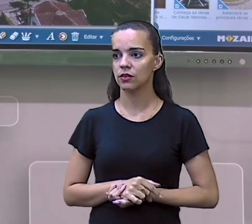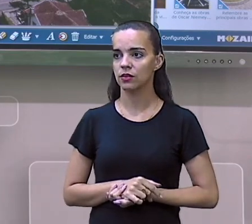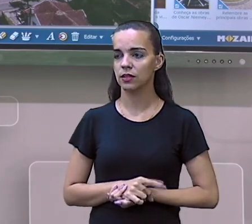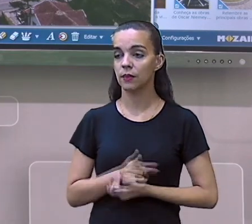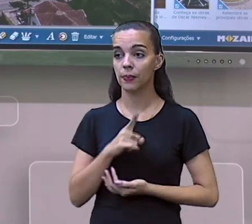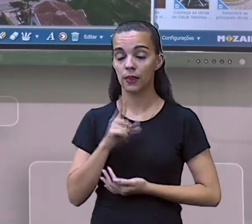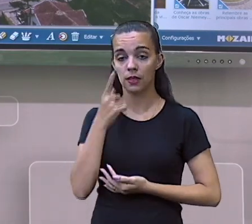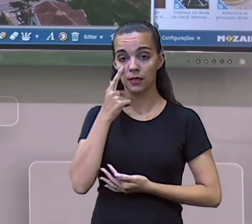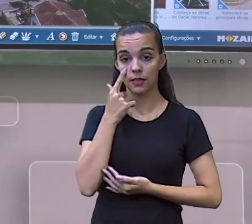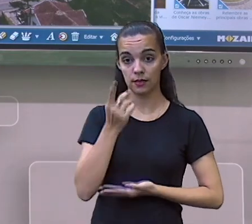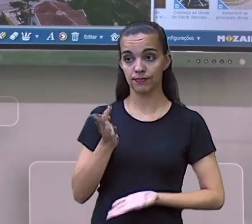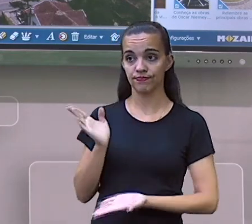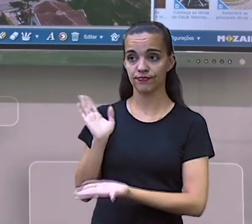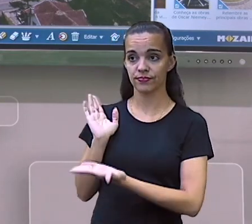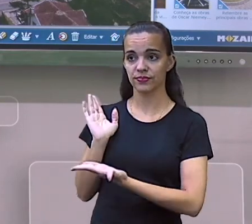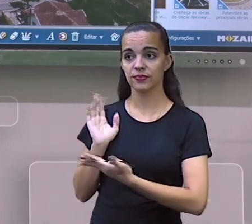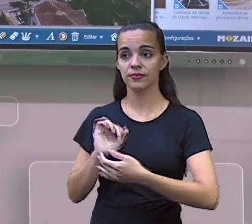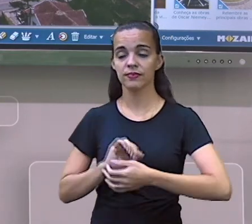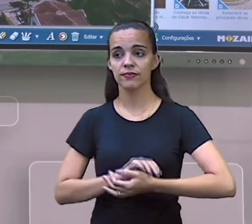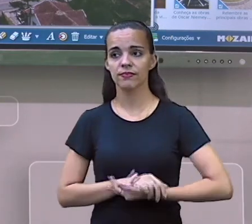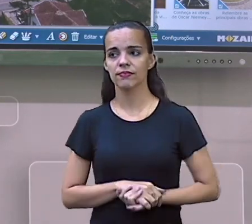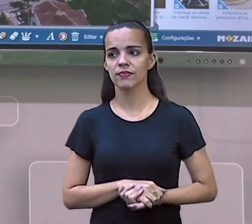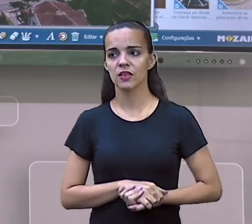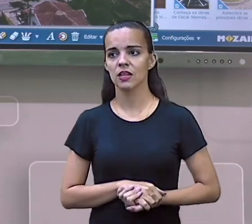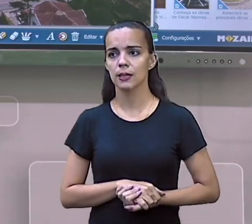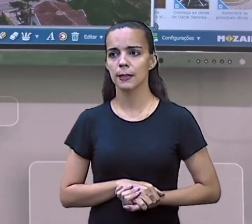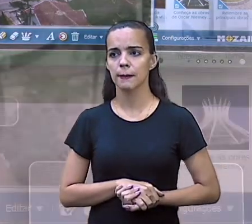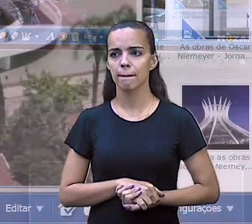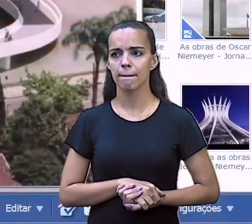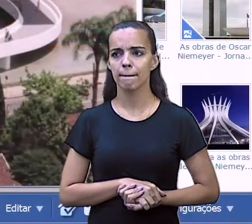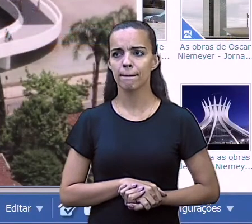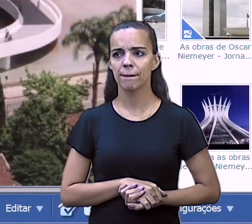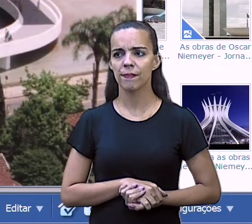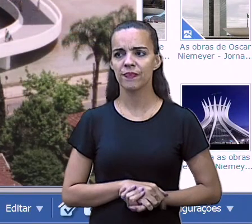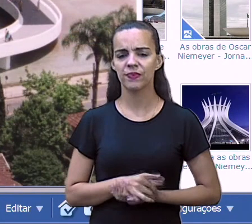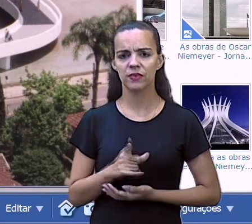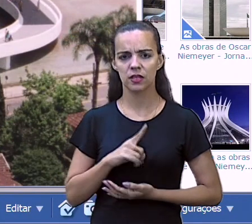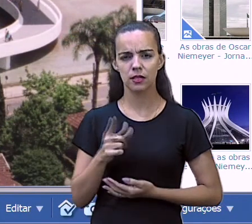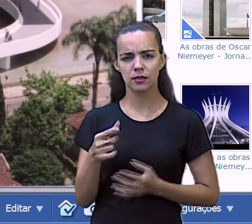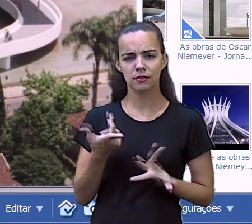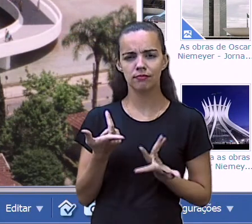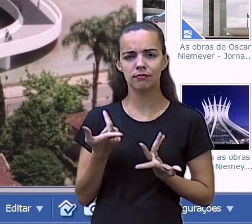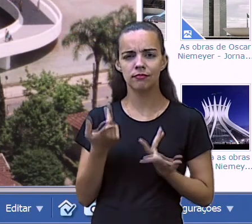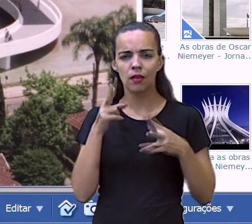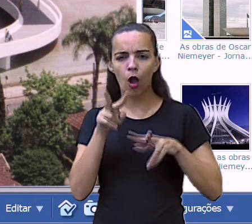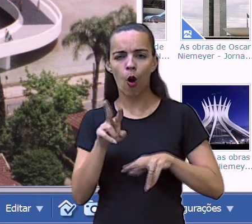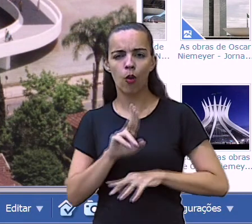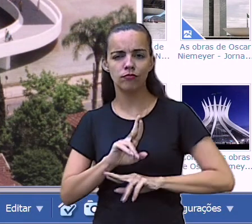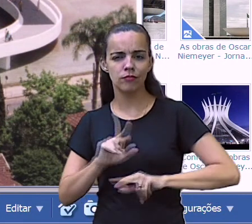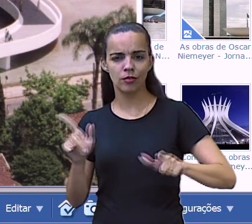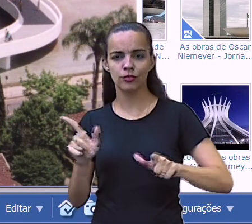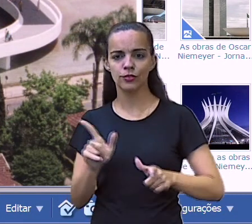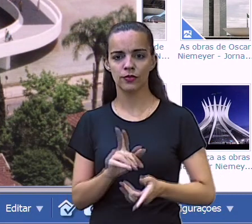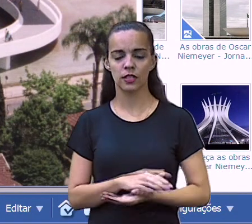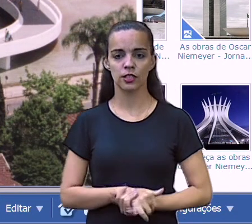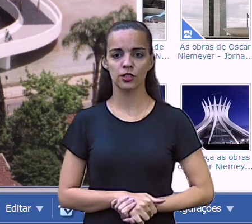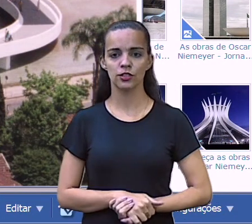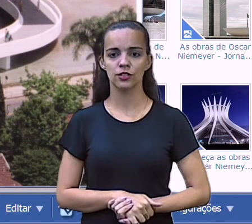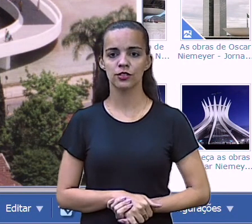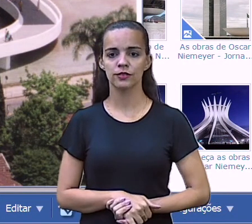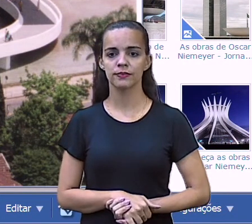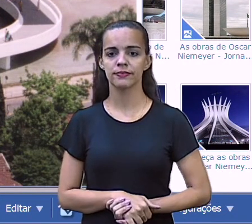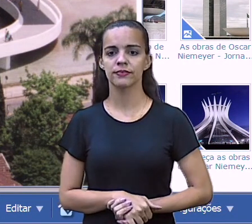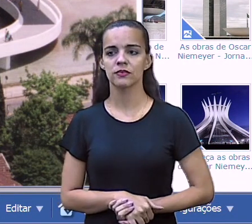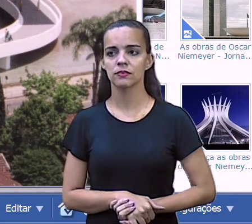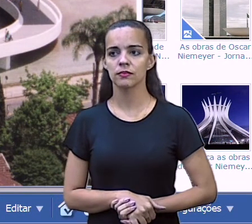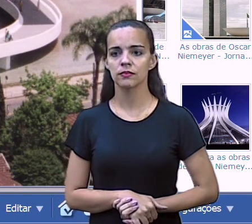outro museu no sul do país, é o chamado Museu do Olho, algo assim. Então, você entra